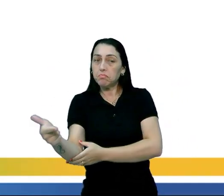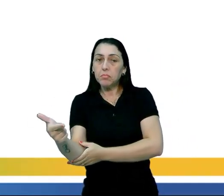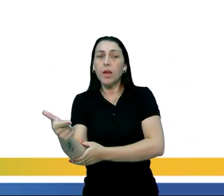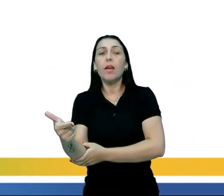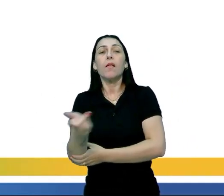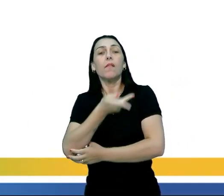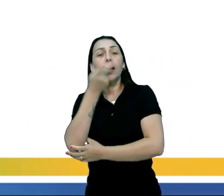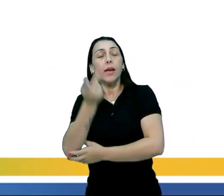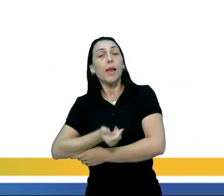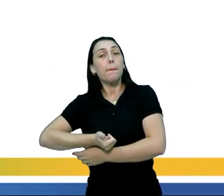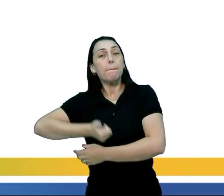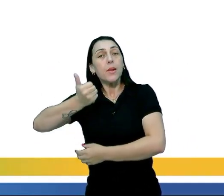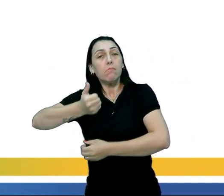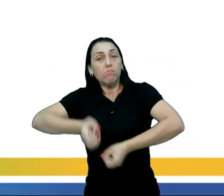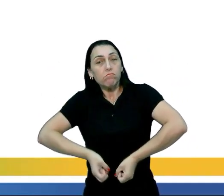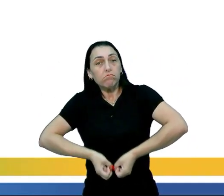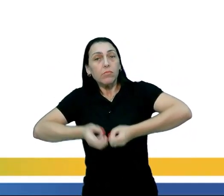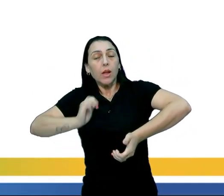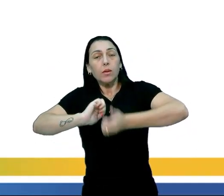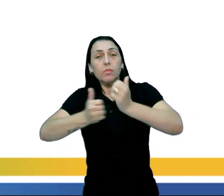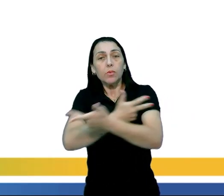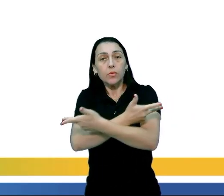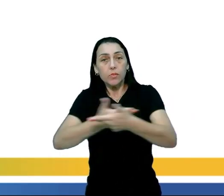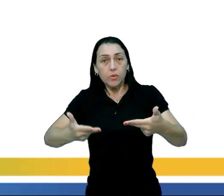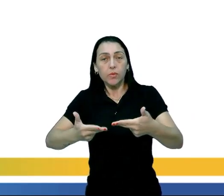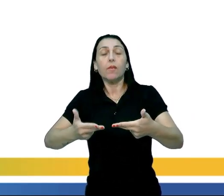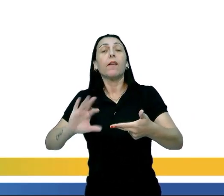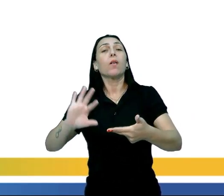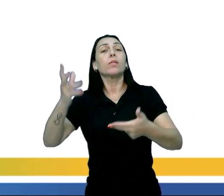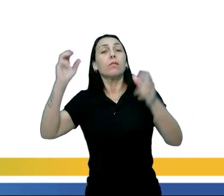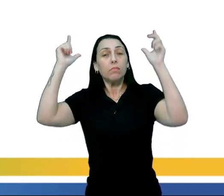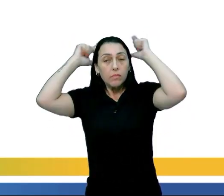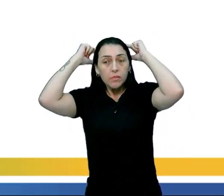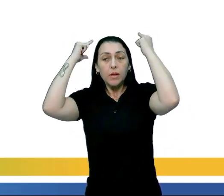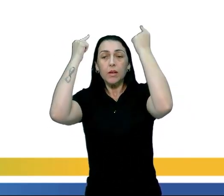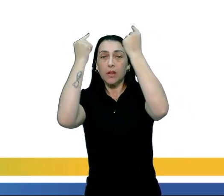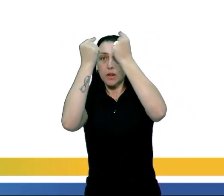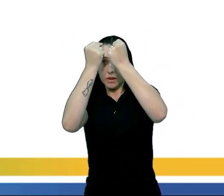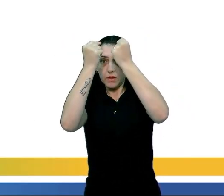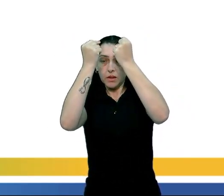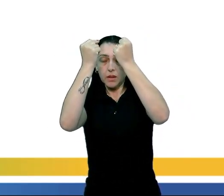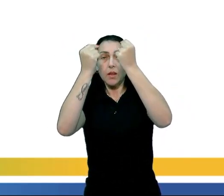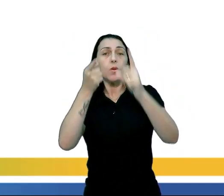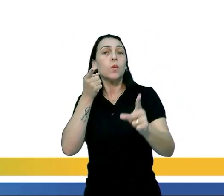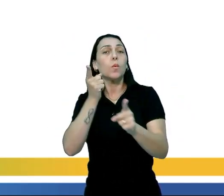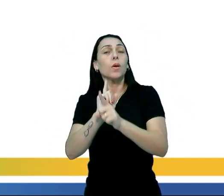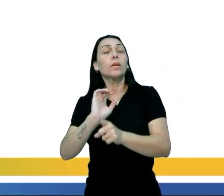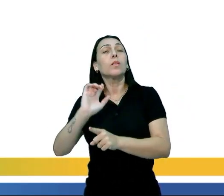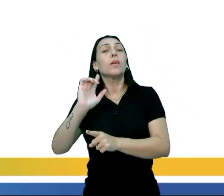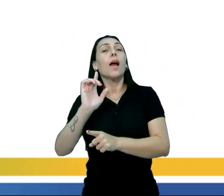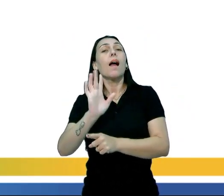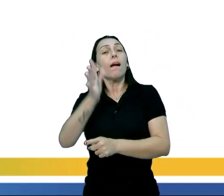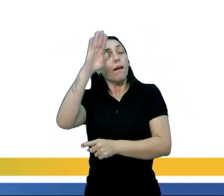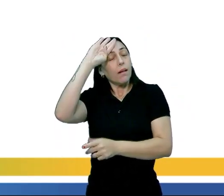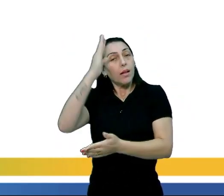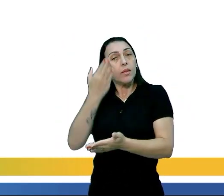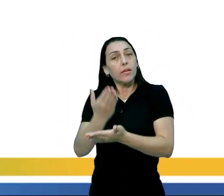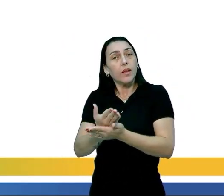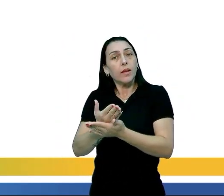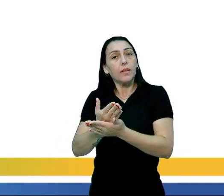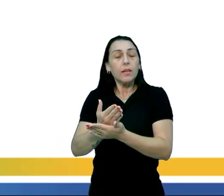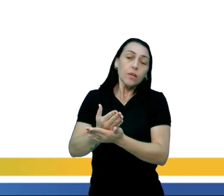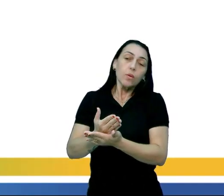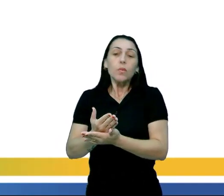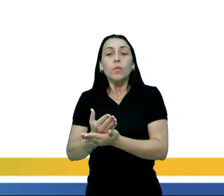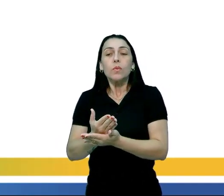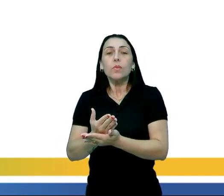quem diga que as primeiras manifestações esportivas ocorreram na Grécia Antiga, enquanto os outros acreditam que os jogos de cabeças